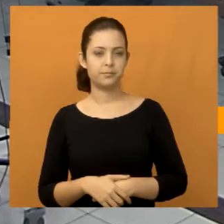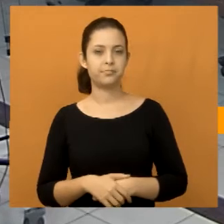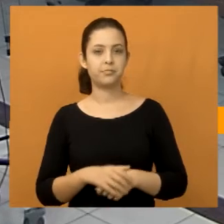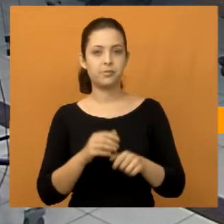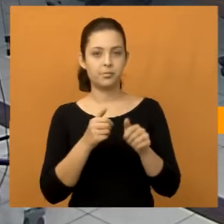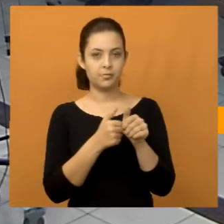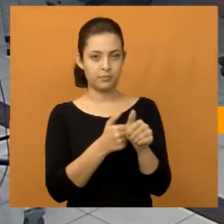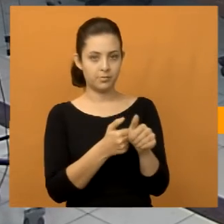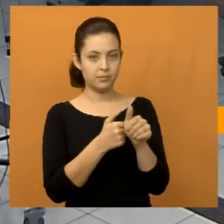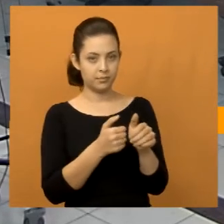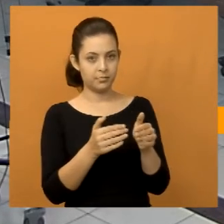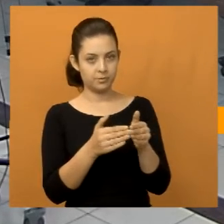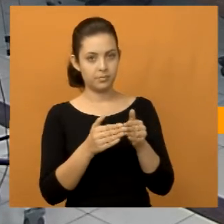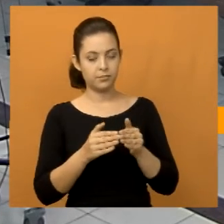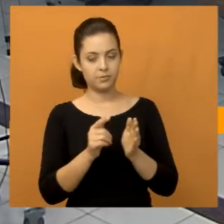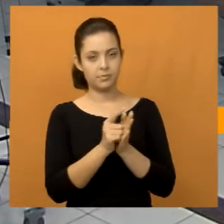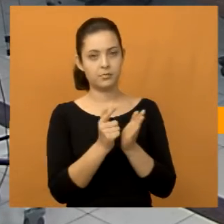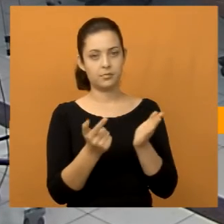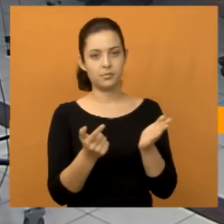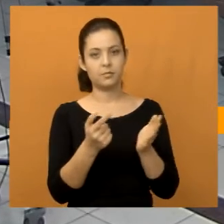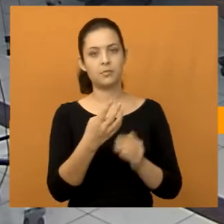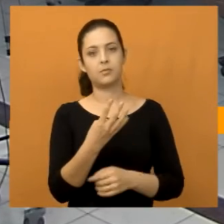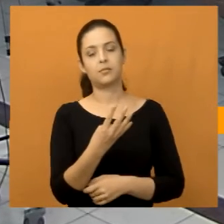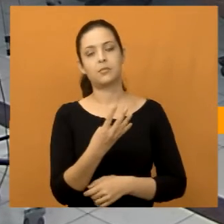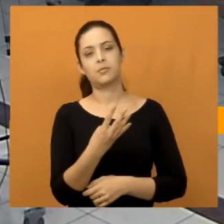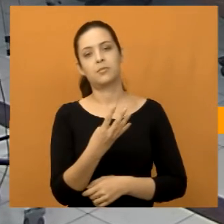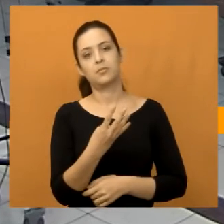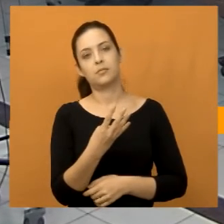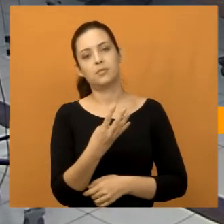acompanhem comigo, por gentileza, na folha 4.